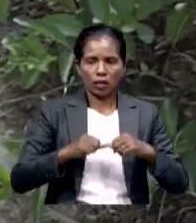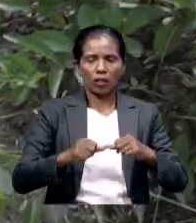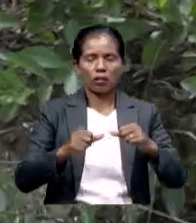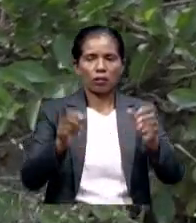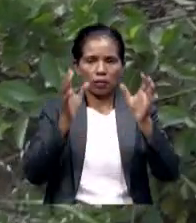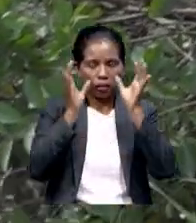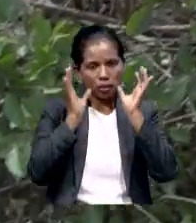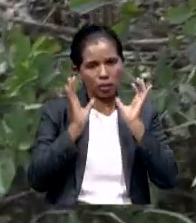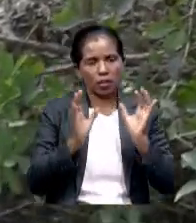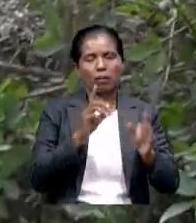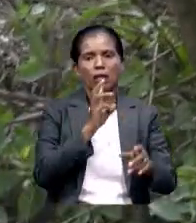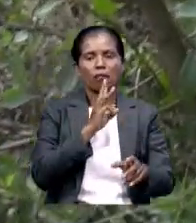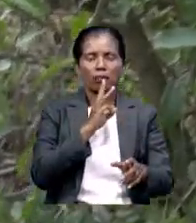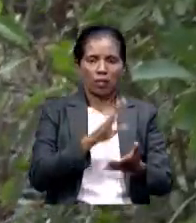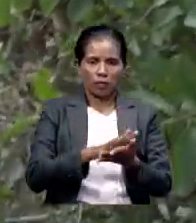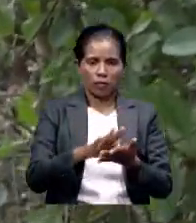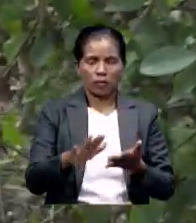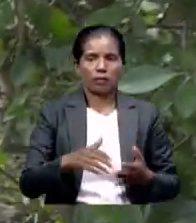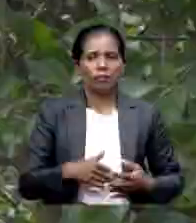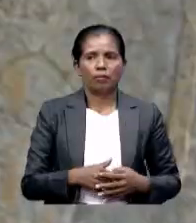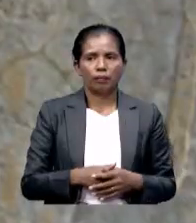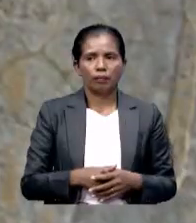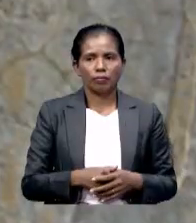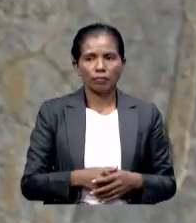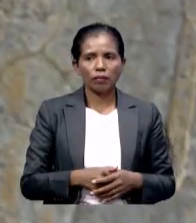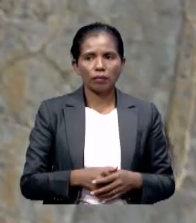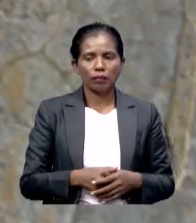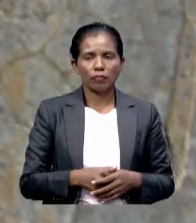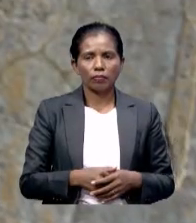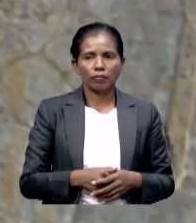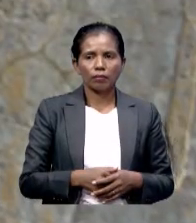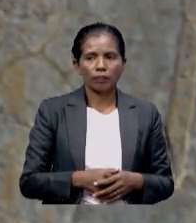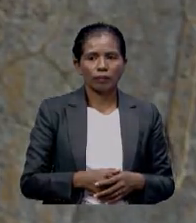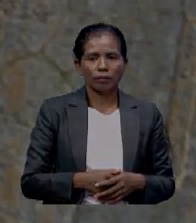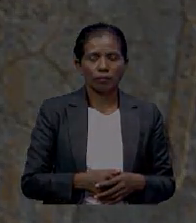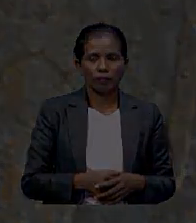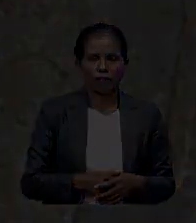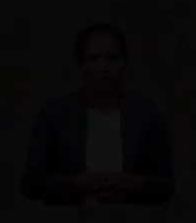halerik ba bemos. Felicitas Borges, Jaime dos Santos, GMN.